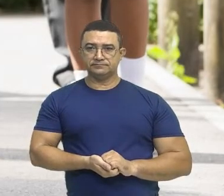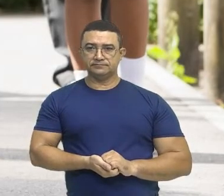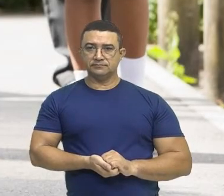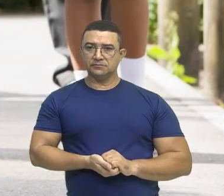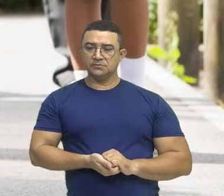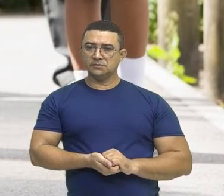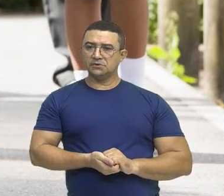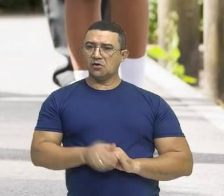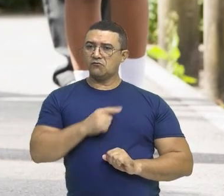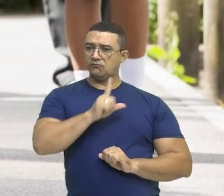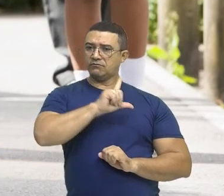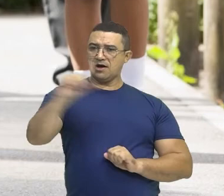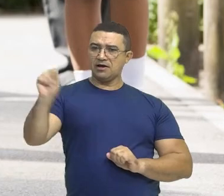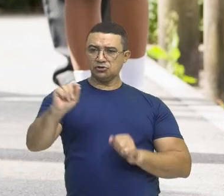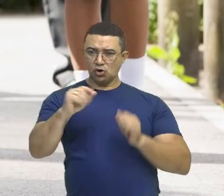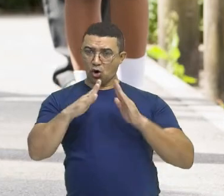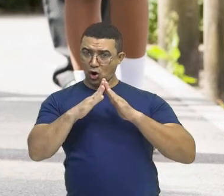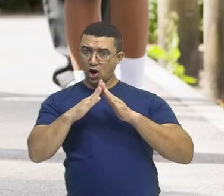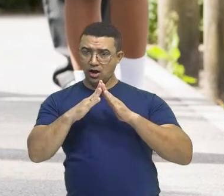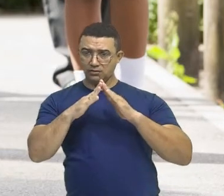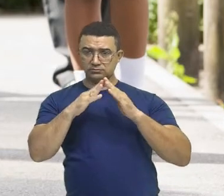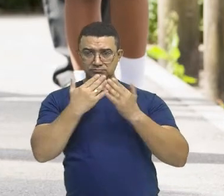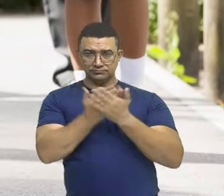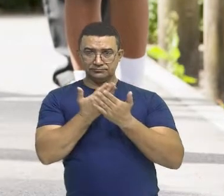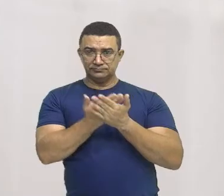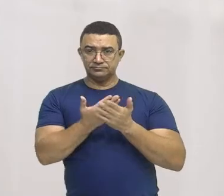Sair da escola. Leave school.